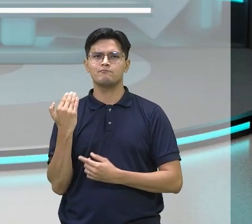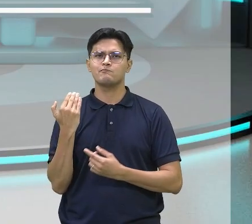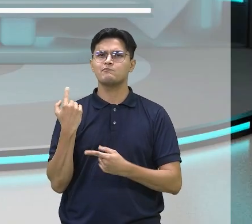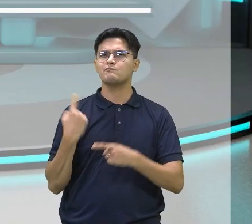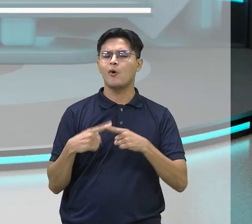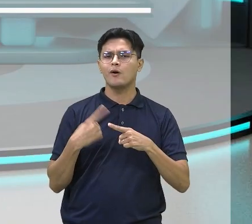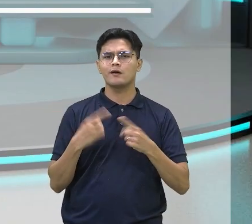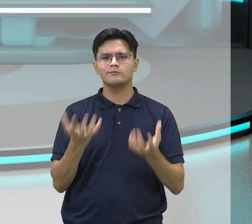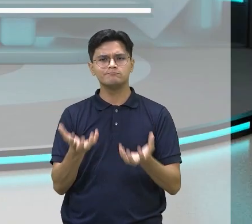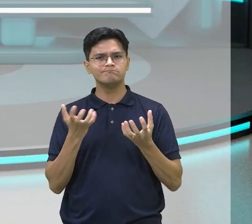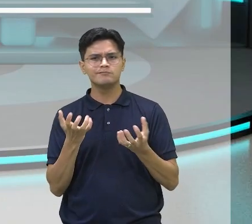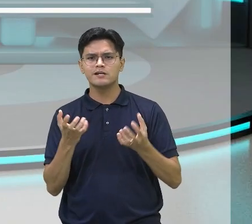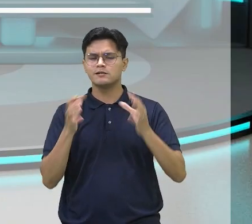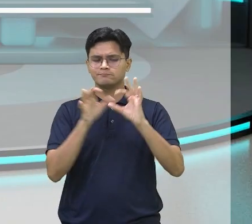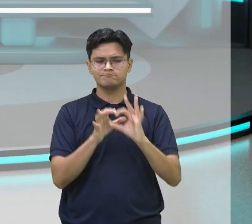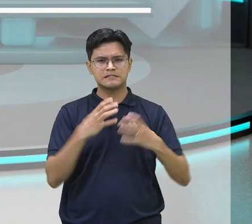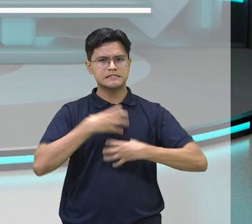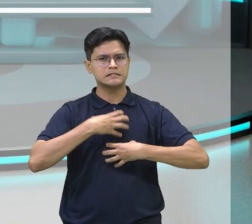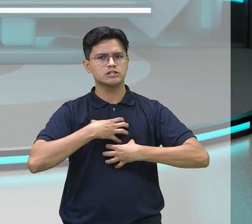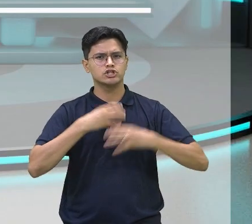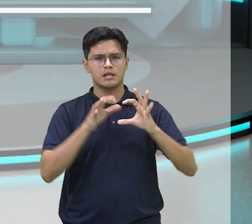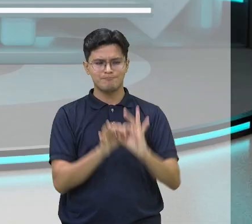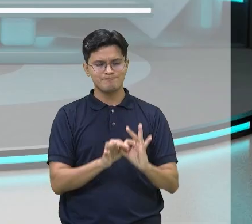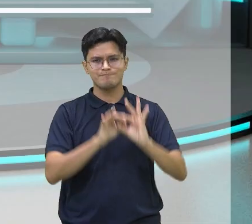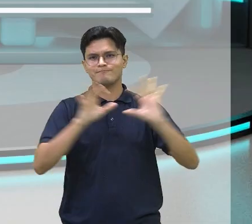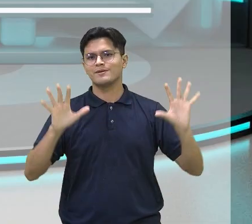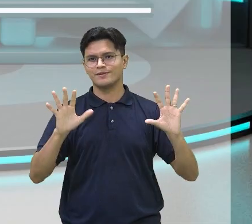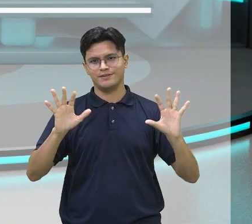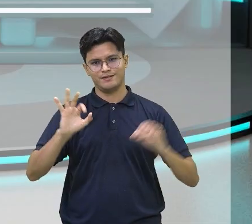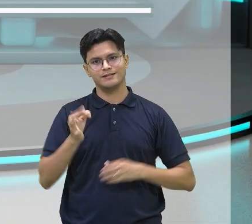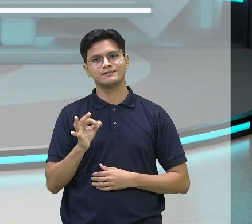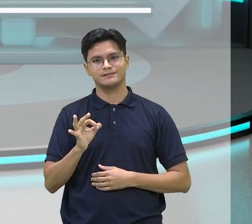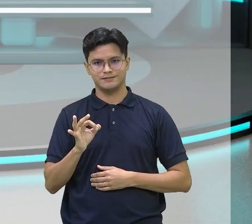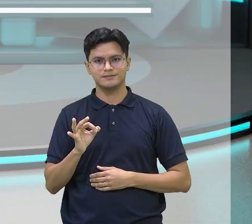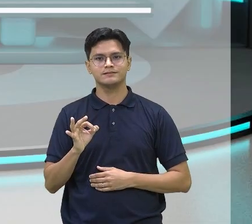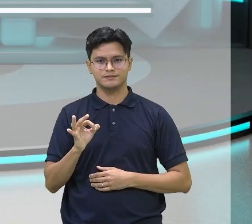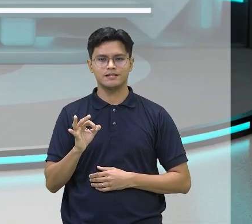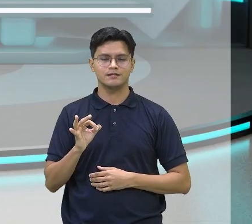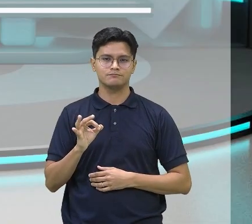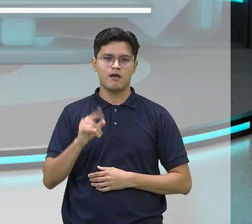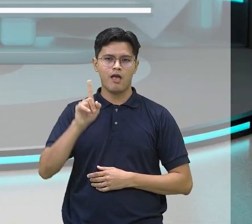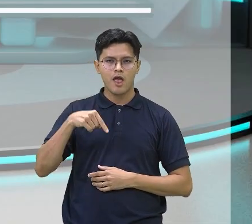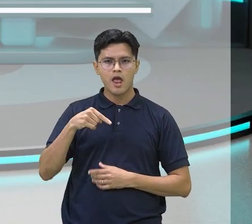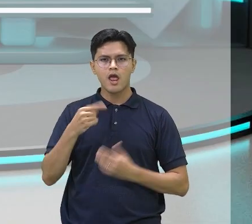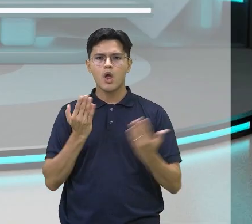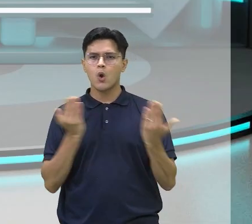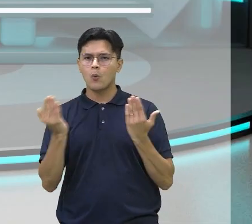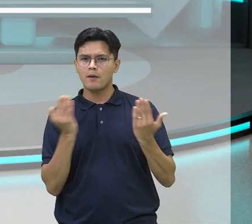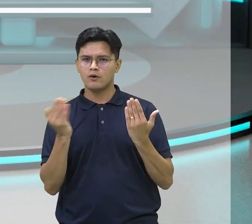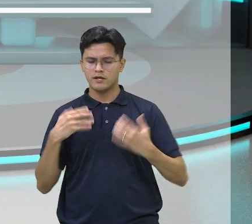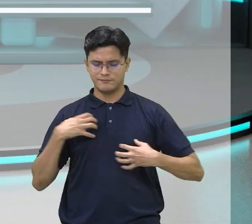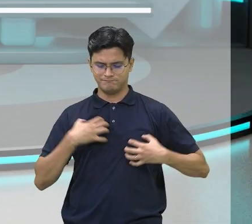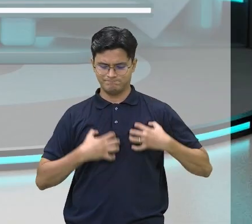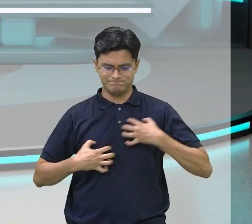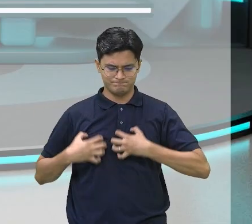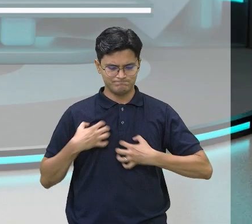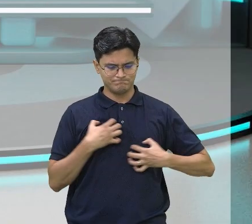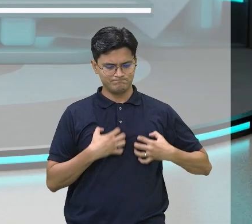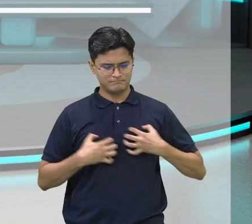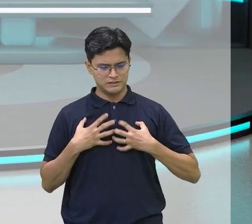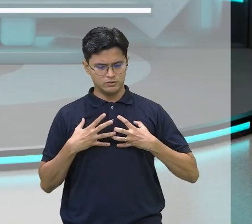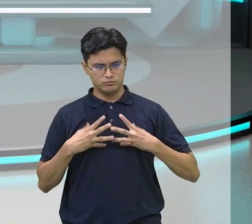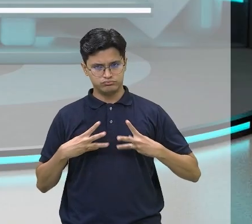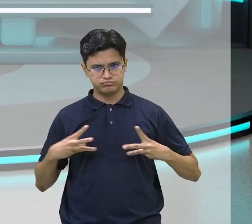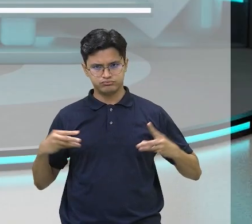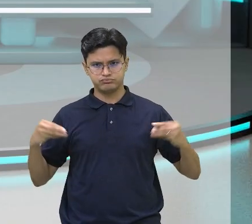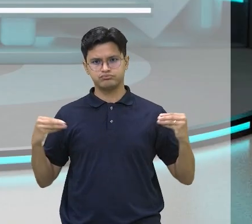a dor. Tanto que no poema ele fala, né, que vai emmudecer, que vai silenciar, acabar com a dor que ele sente no peito. Então ele fica sempre,